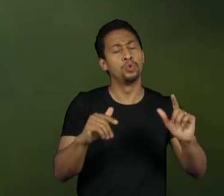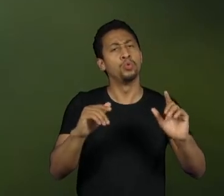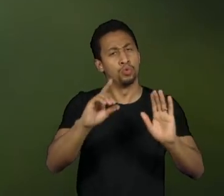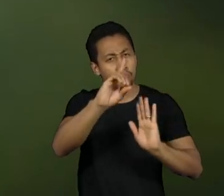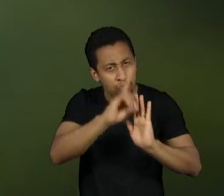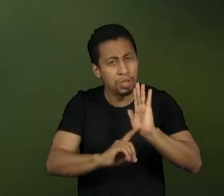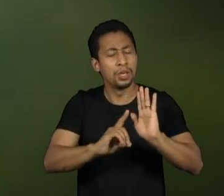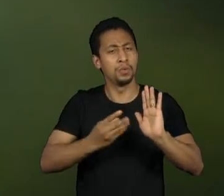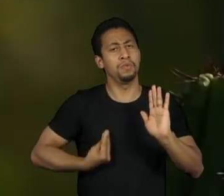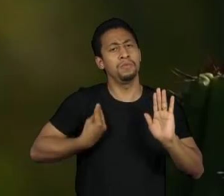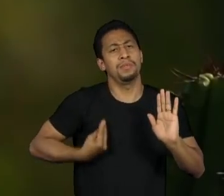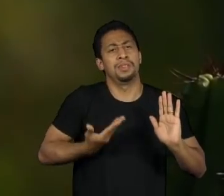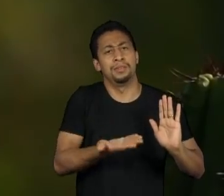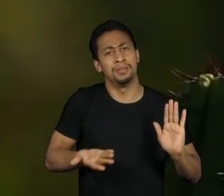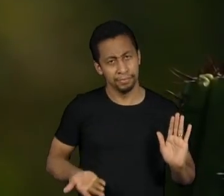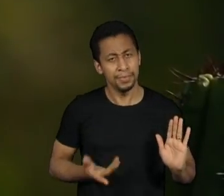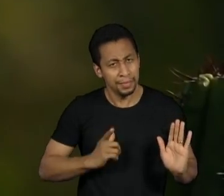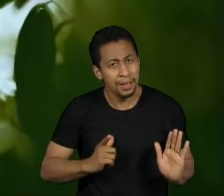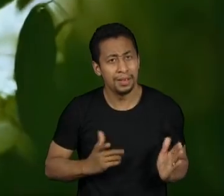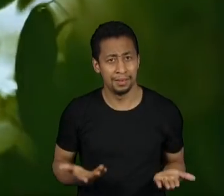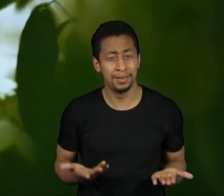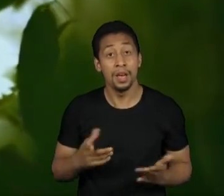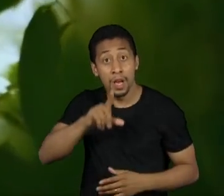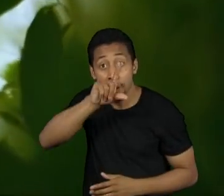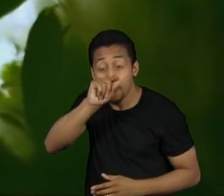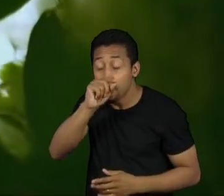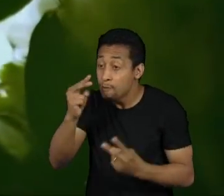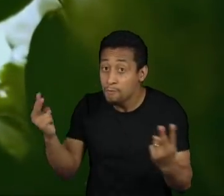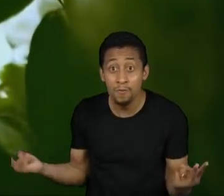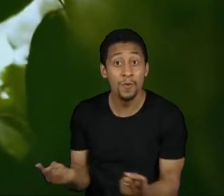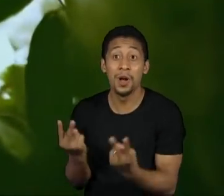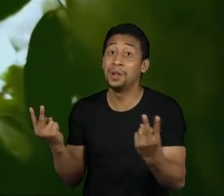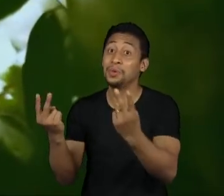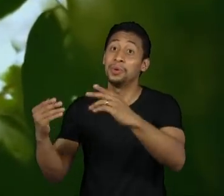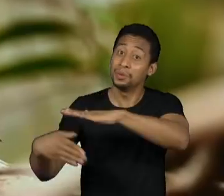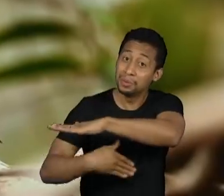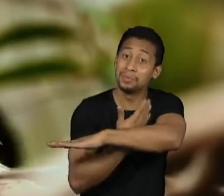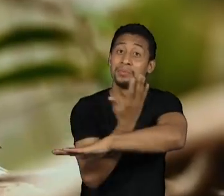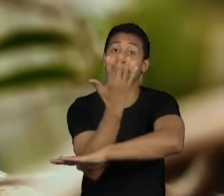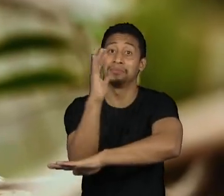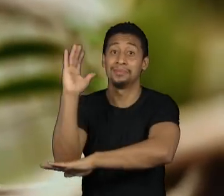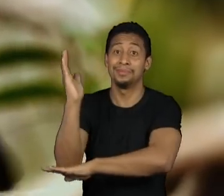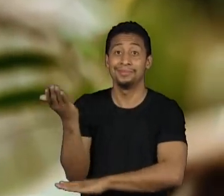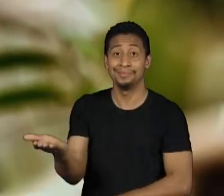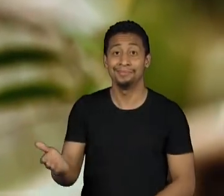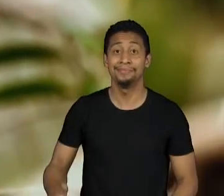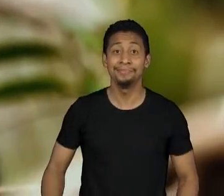têm pelo valor intrínseco da biodiversidade.